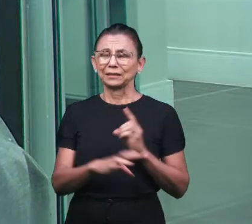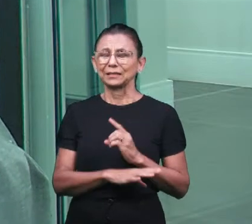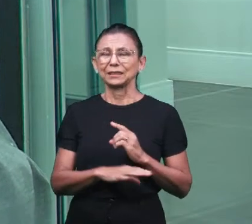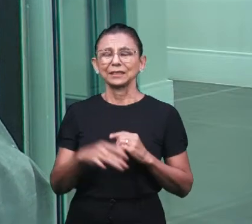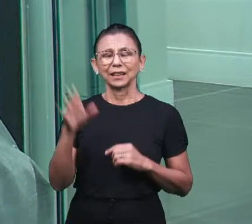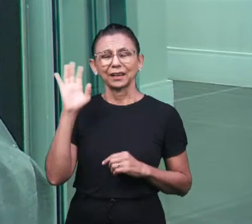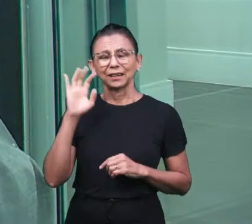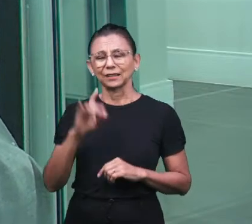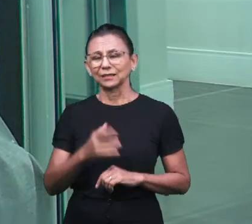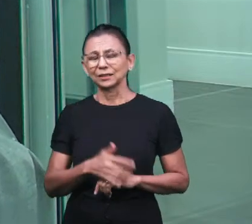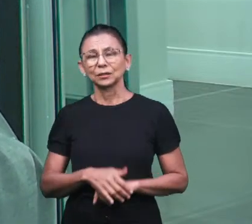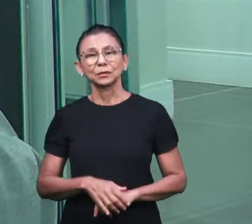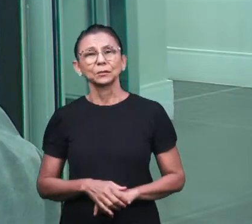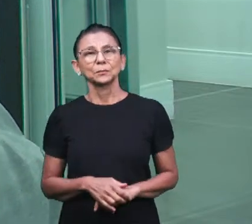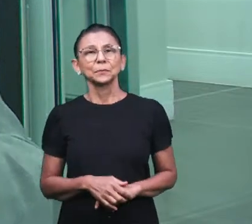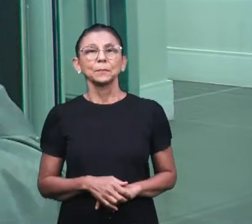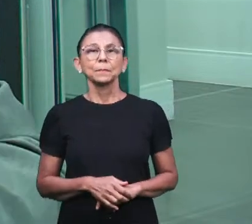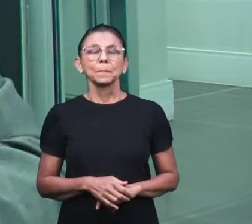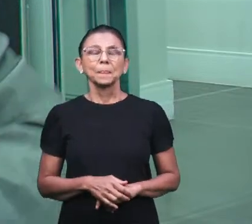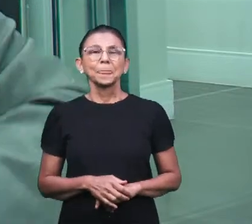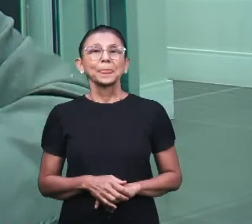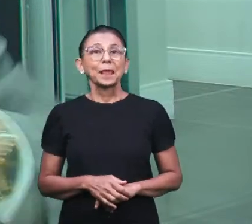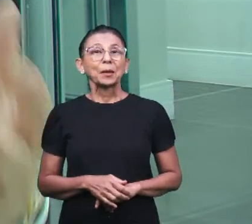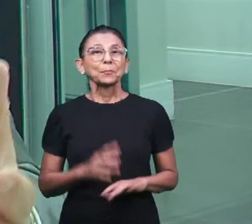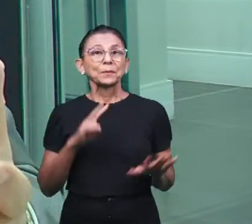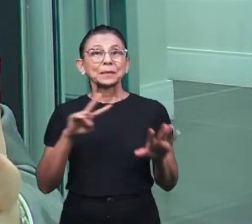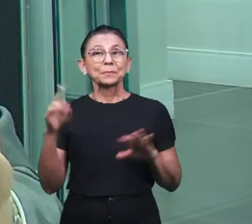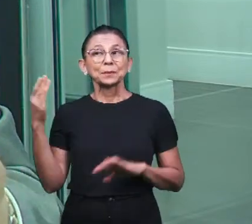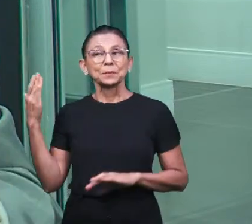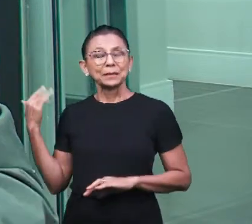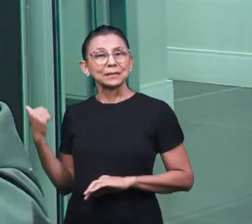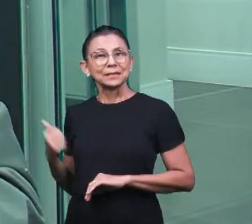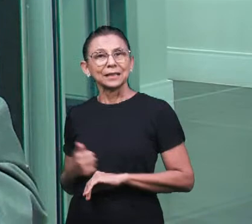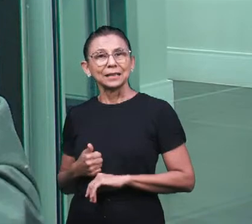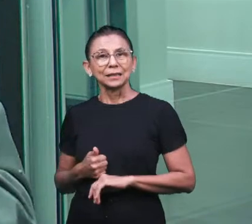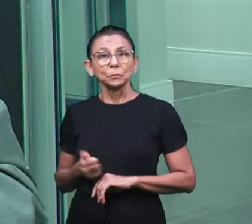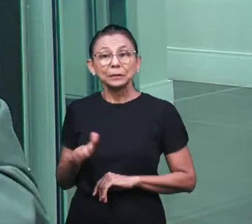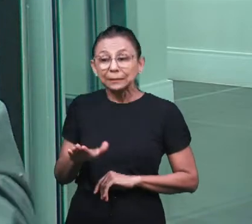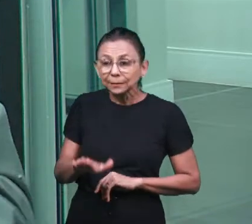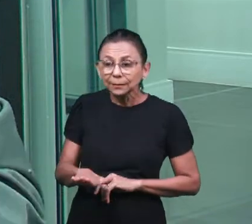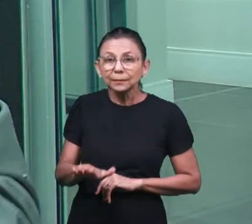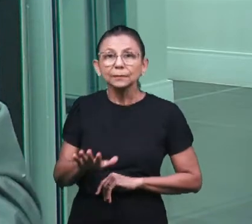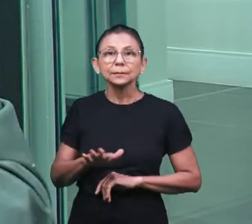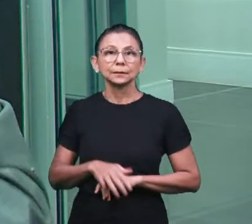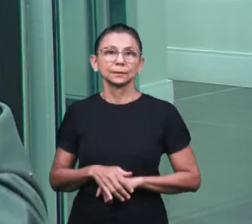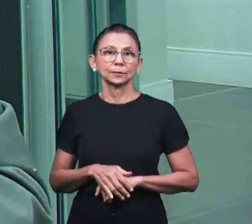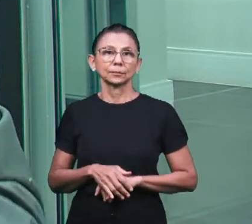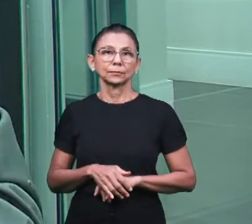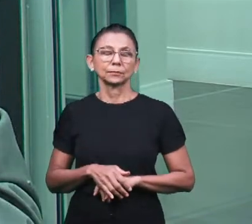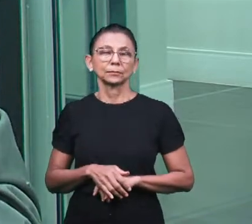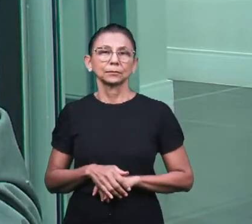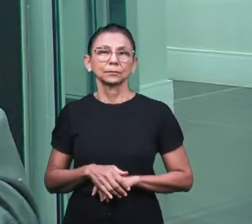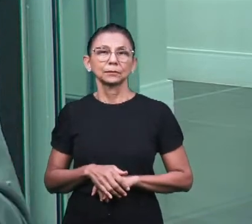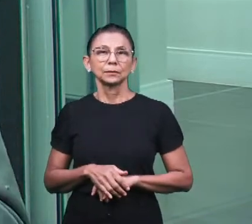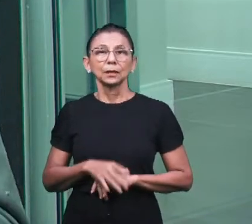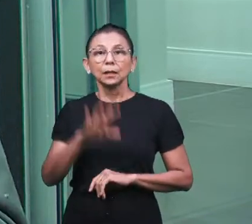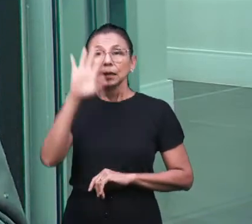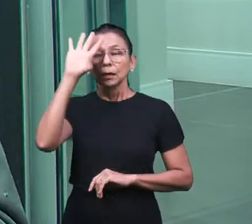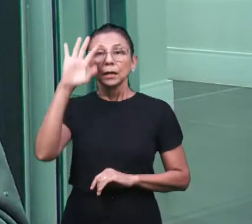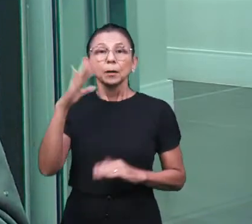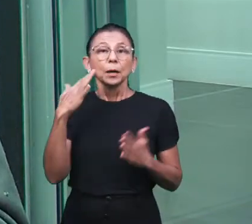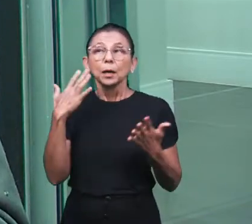aquela criança que levantou e deu uma aula. Isso. Que coisa notável. Então,